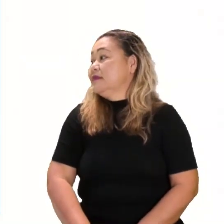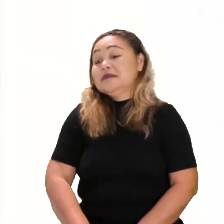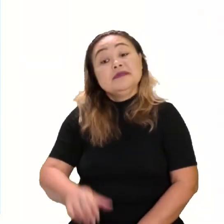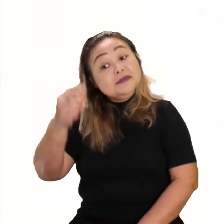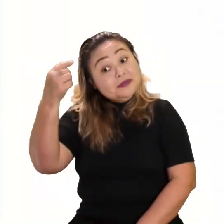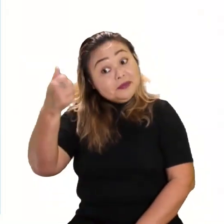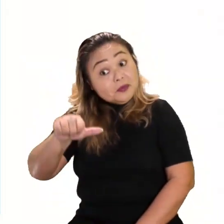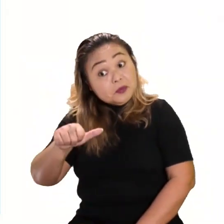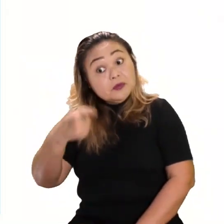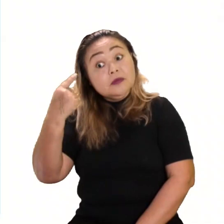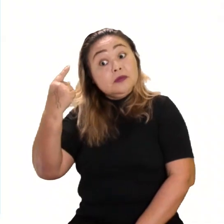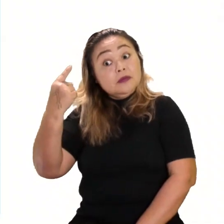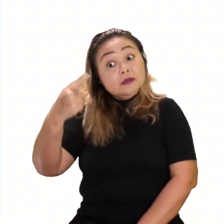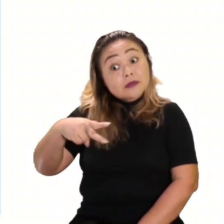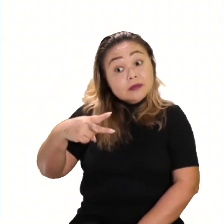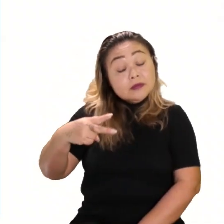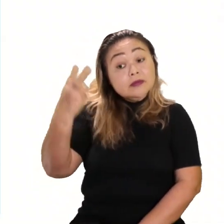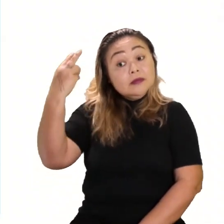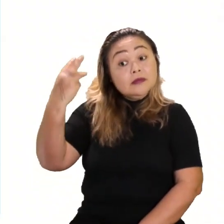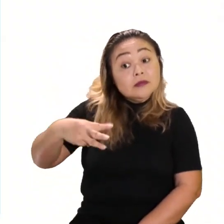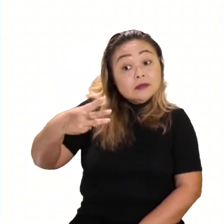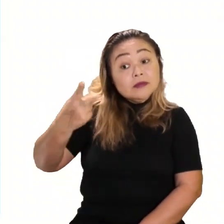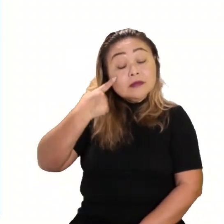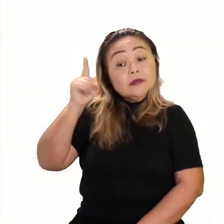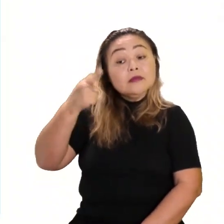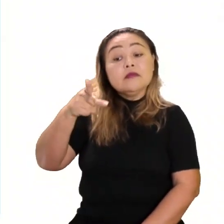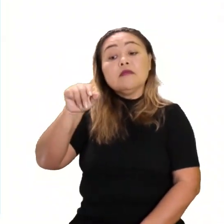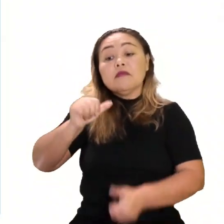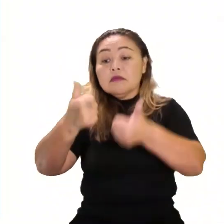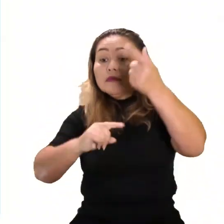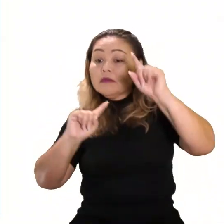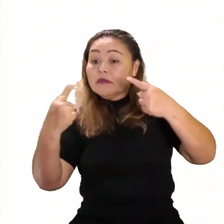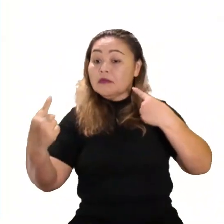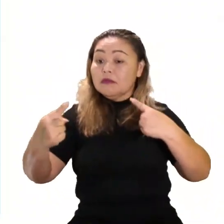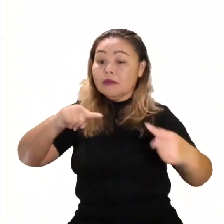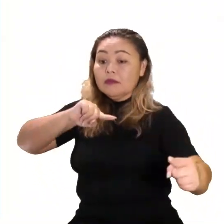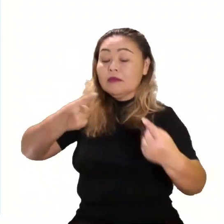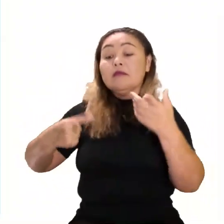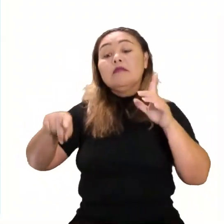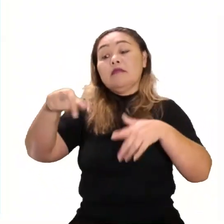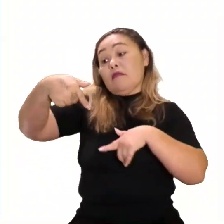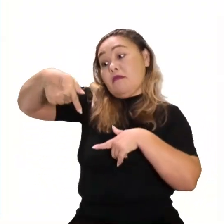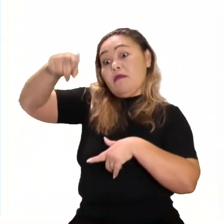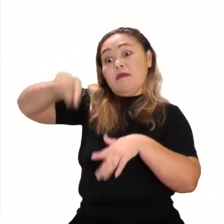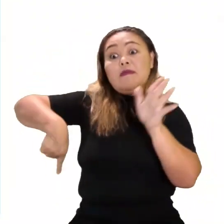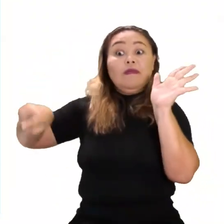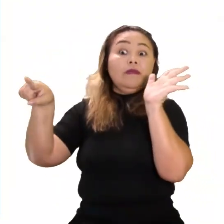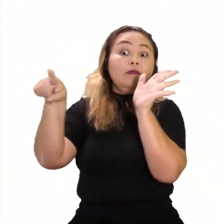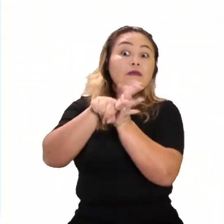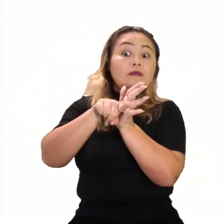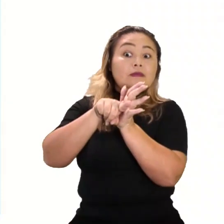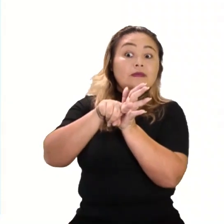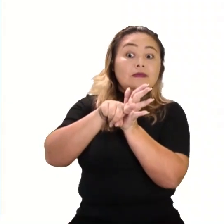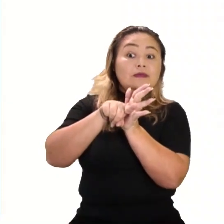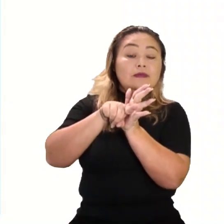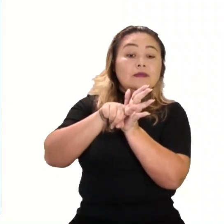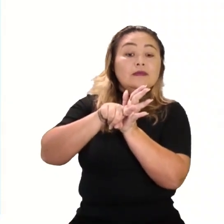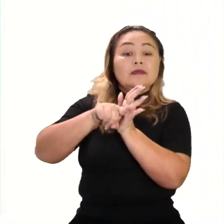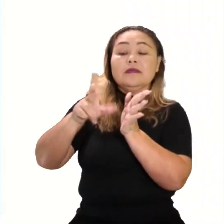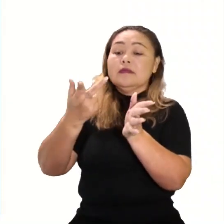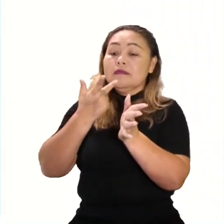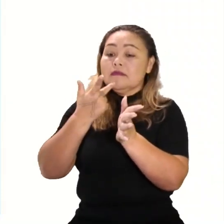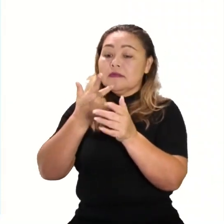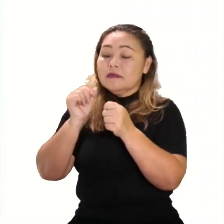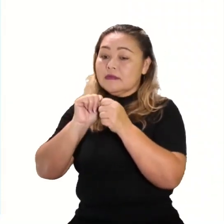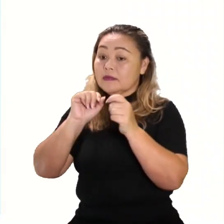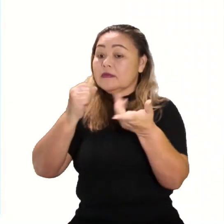Dou-lhe uma, dou-lhe duas, dou-lhe três. Numa PG alternante, com certeza a razão é negativa. E quando a gente vai